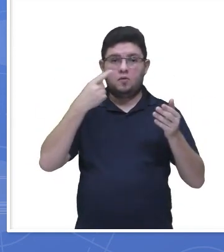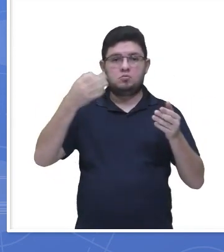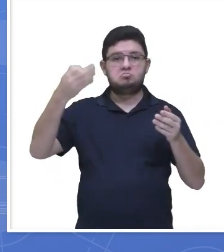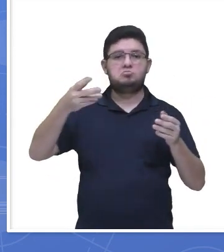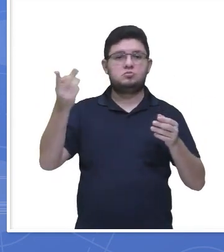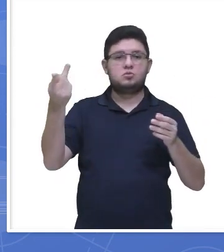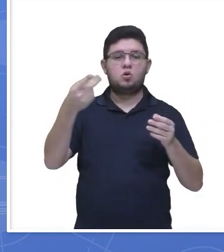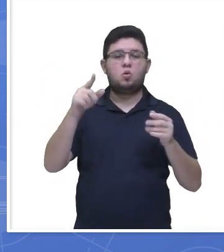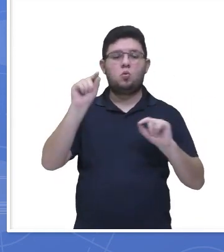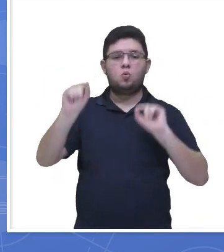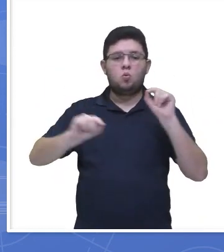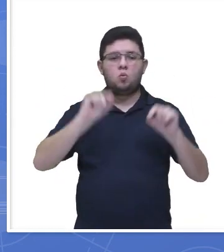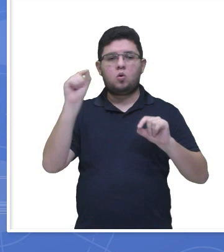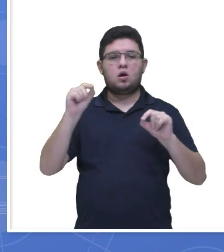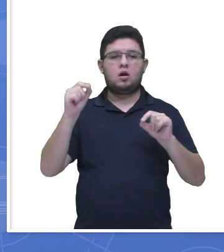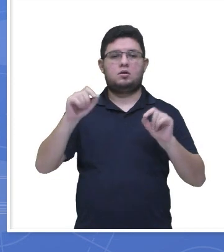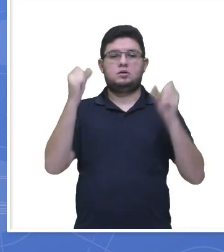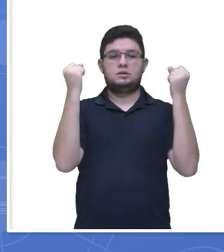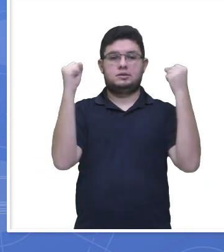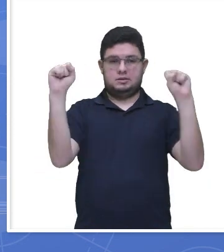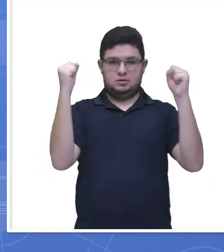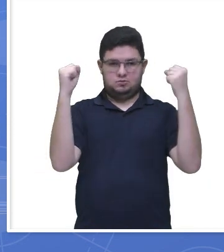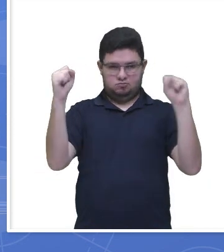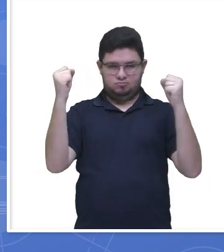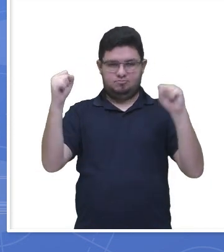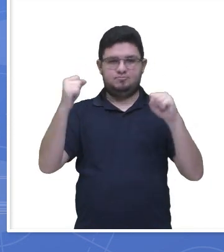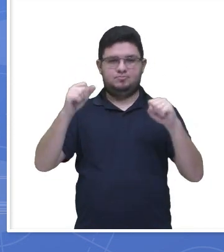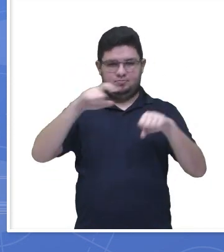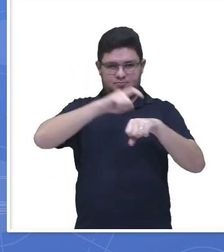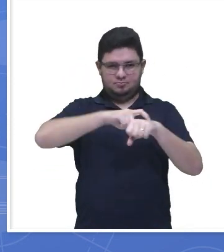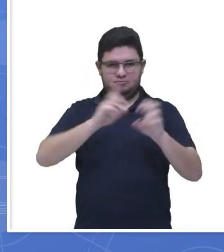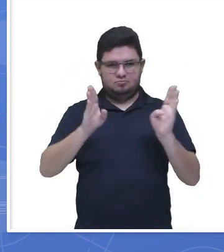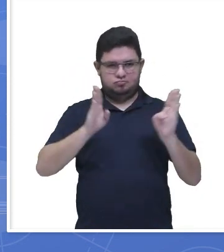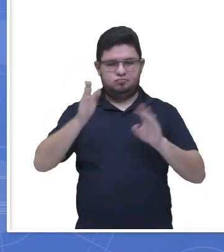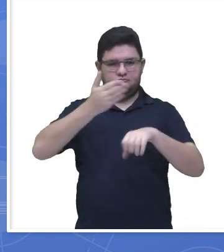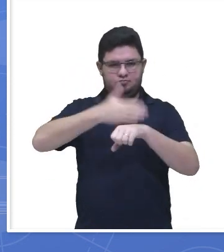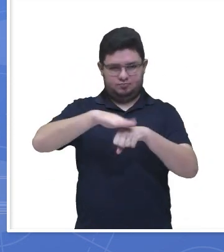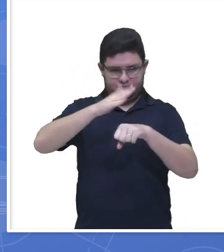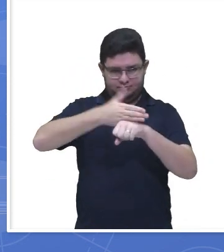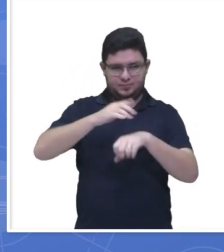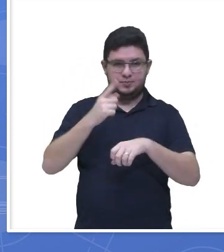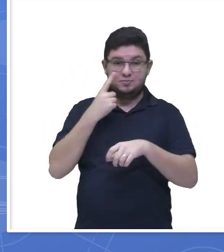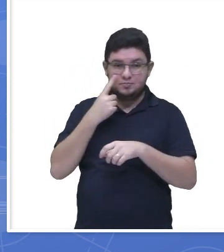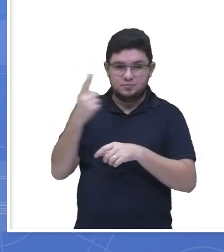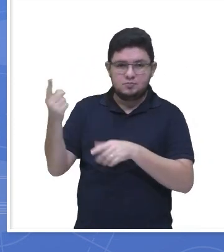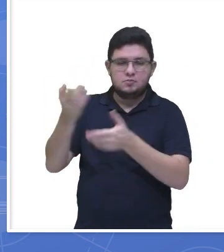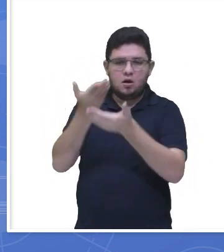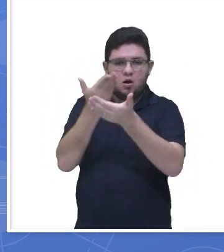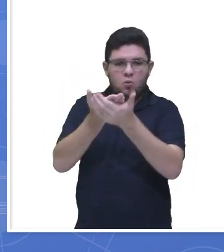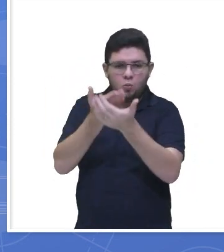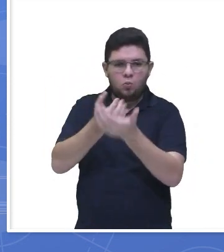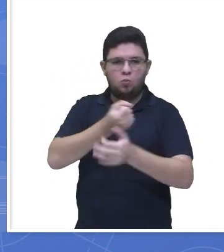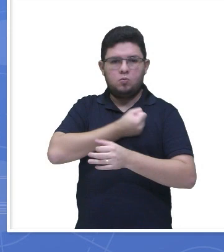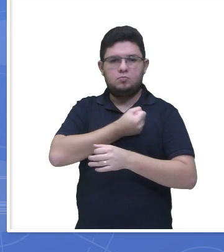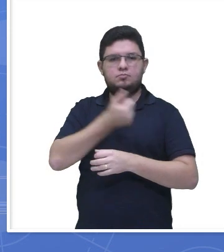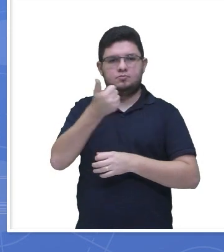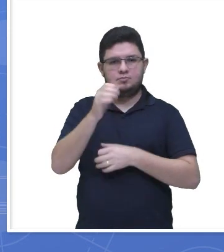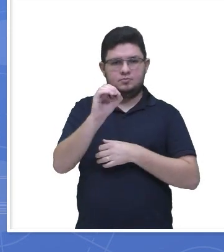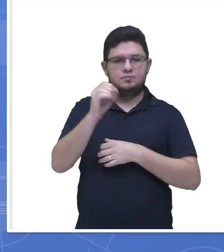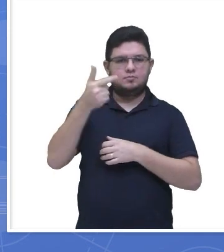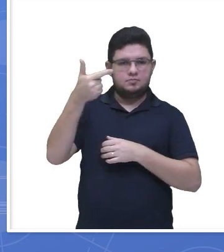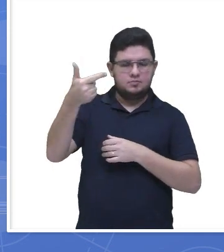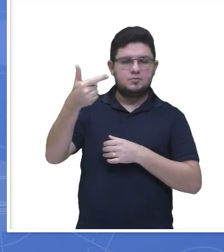matéria aí, Educação Física, ok? E aí tá aí, ó, aula 102, né, correção do Exercitando, parte 1,